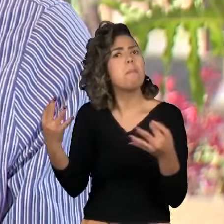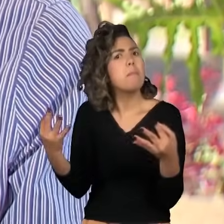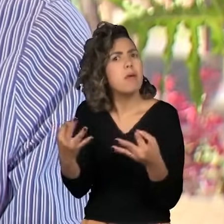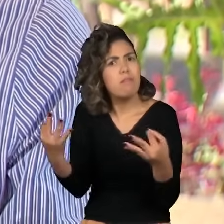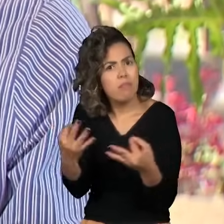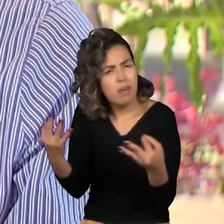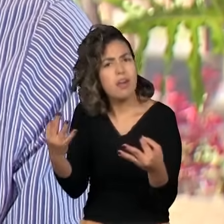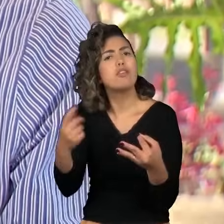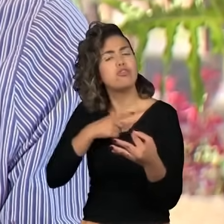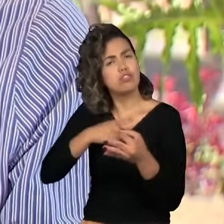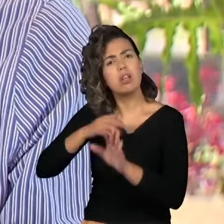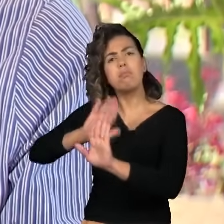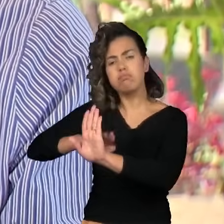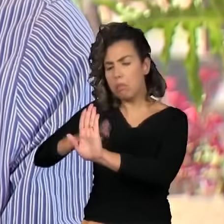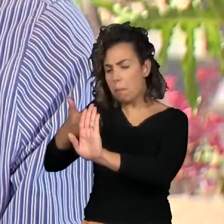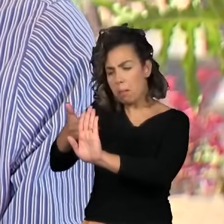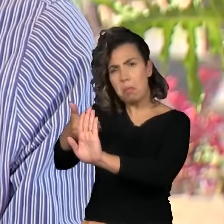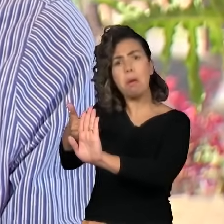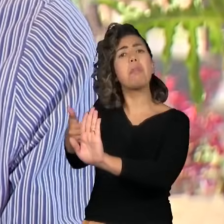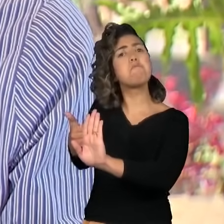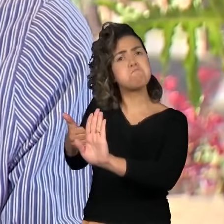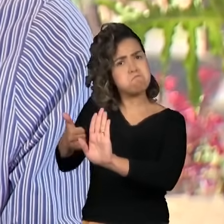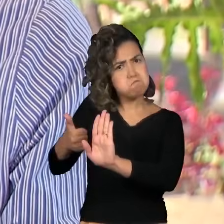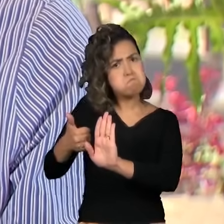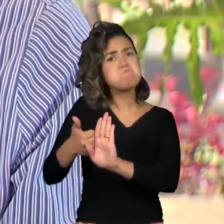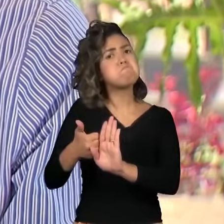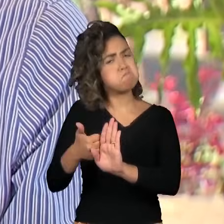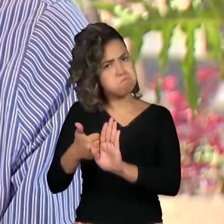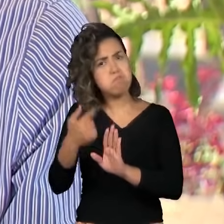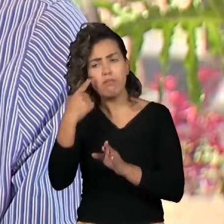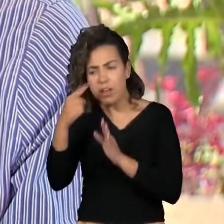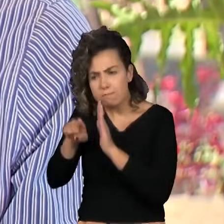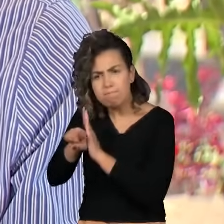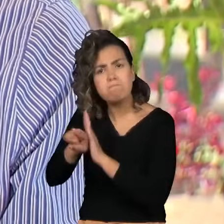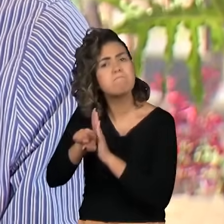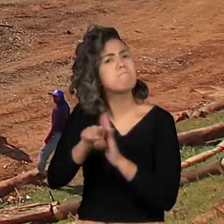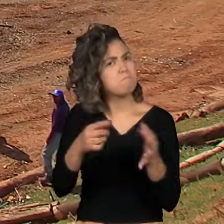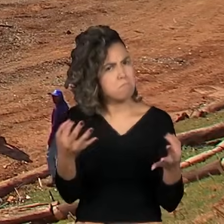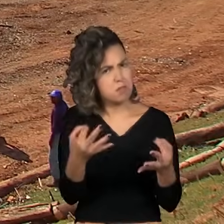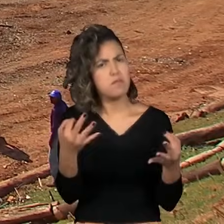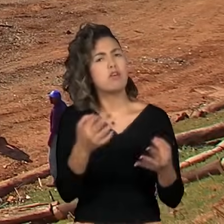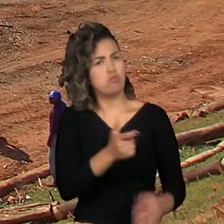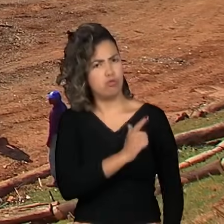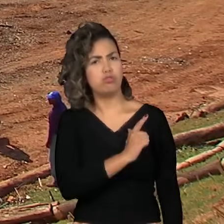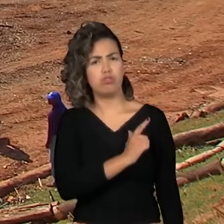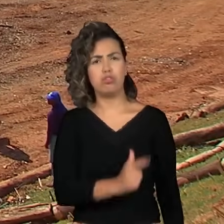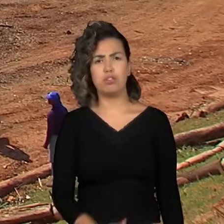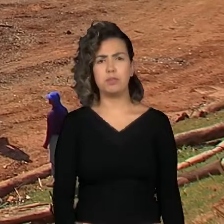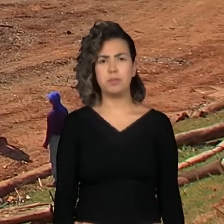forma que, do ponto de vista técnico, a gente está bem avançado.